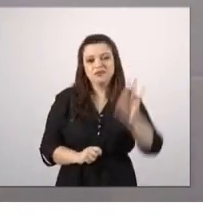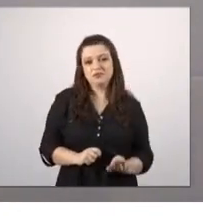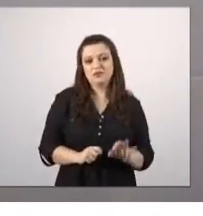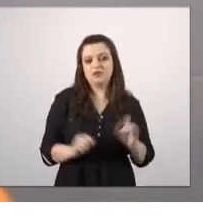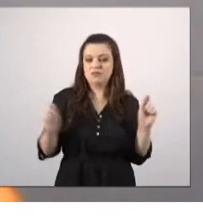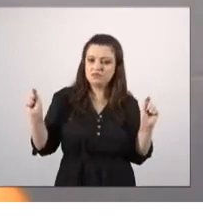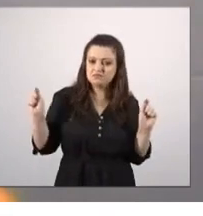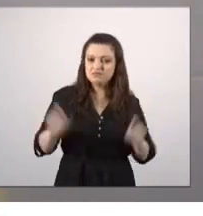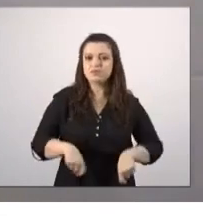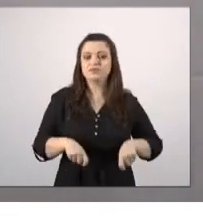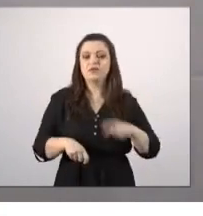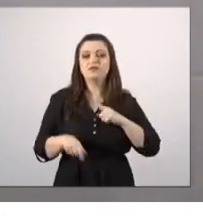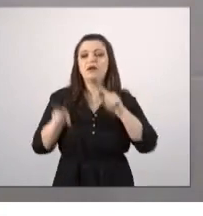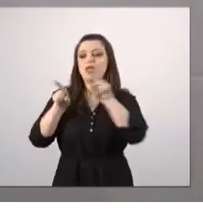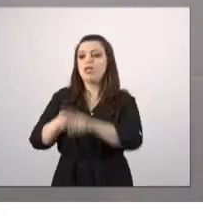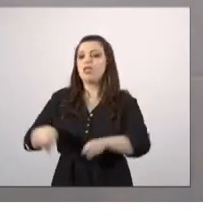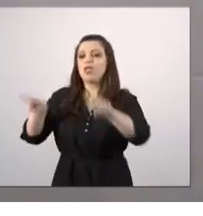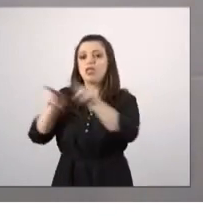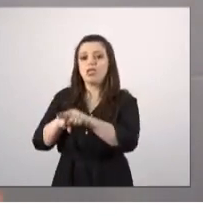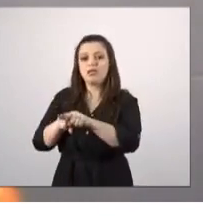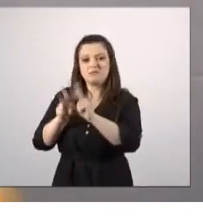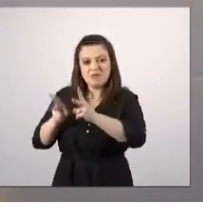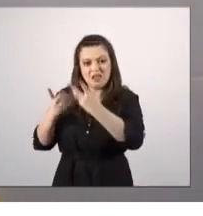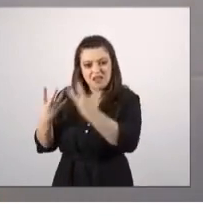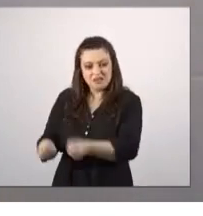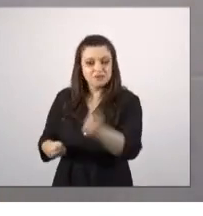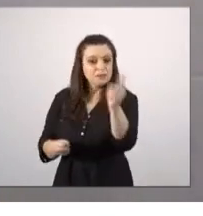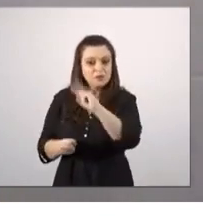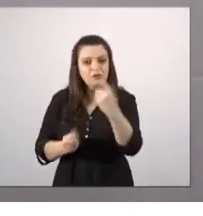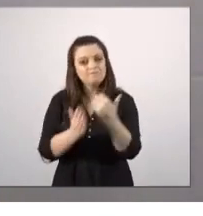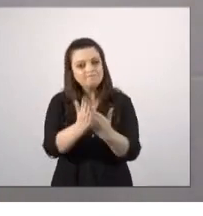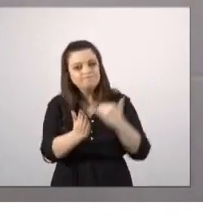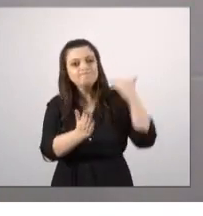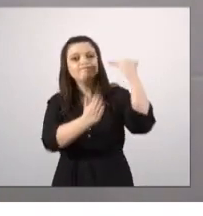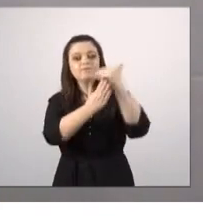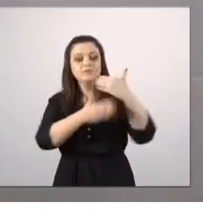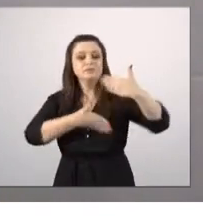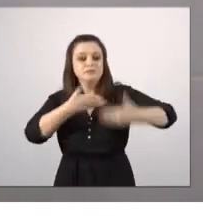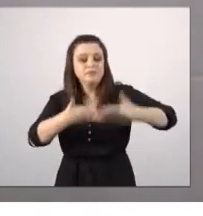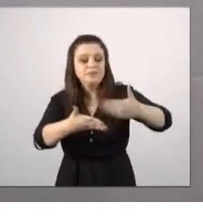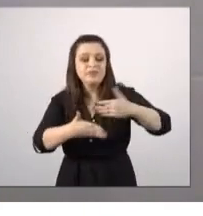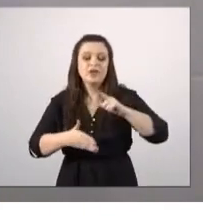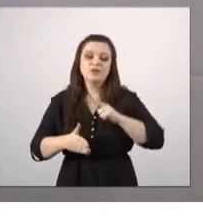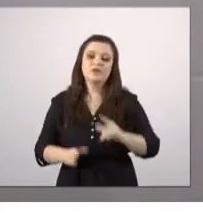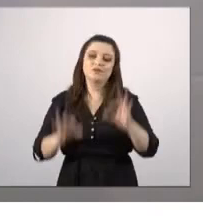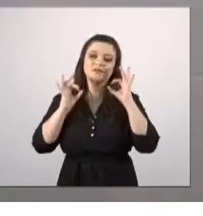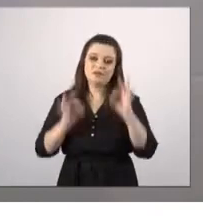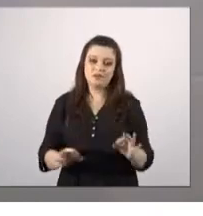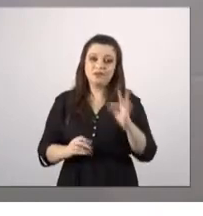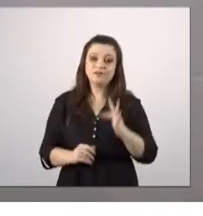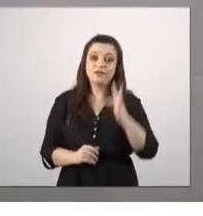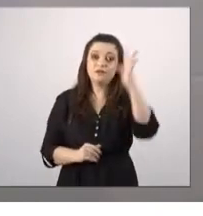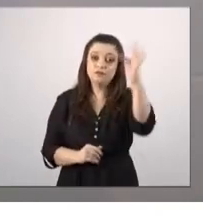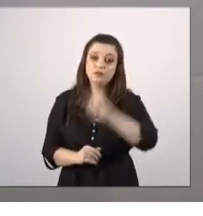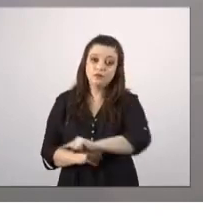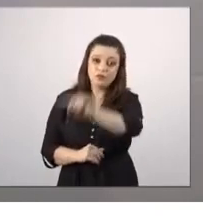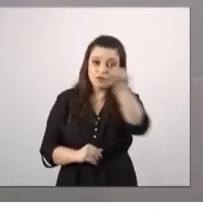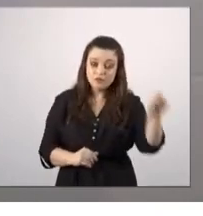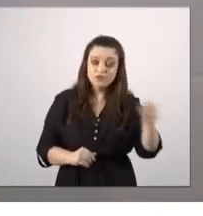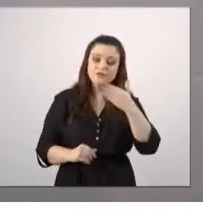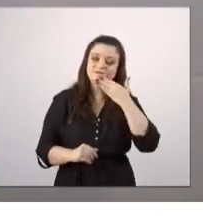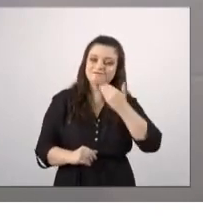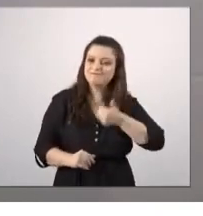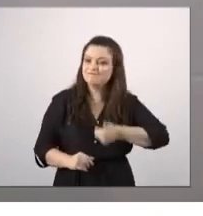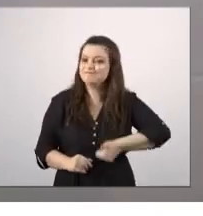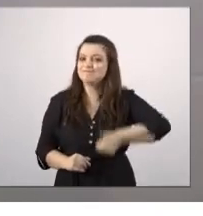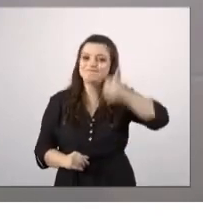contentem com aquilo que já está colocado. Tenho a certeza de que o futuro de cada um de vocês será brilhante e que vocês